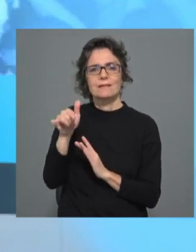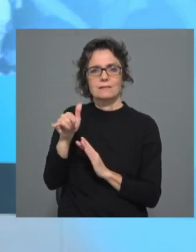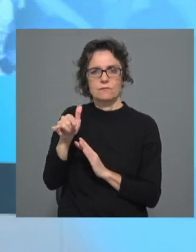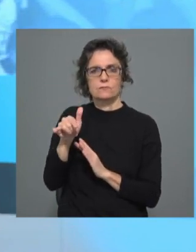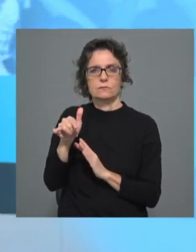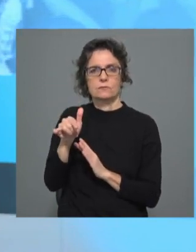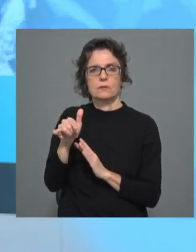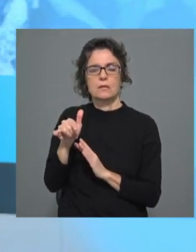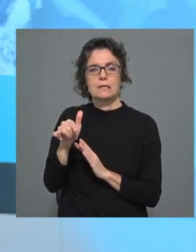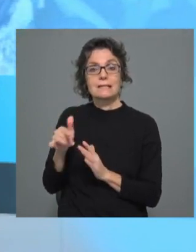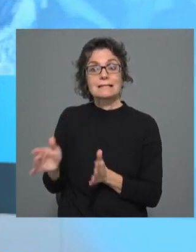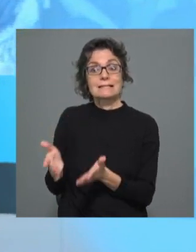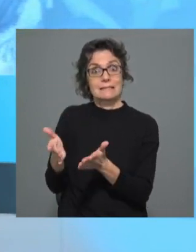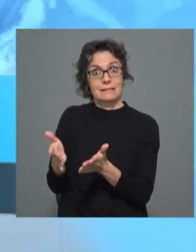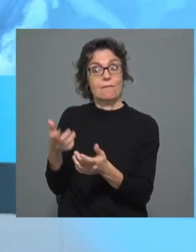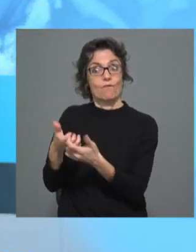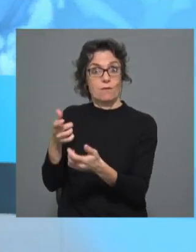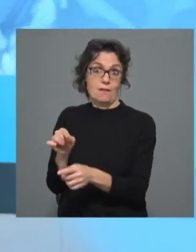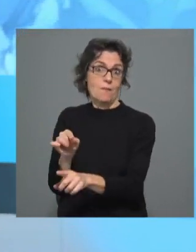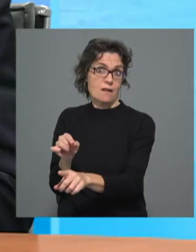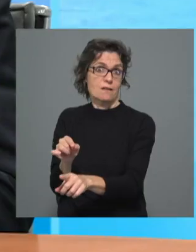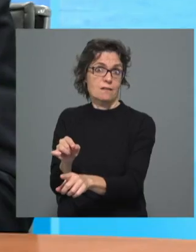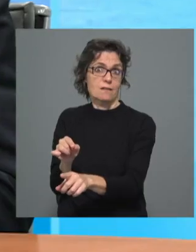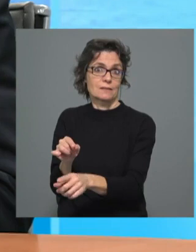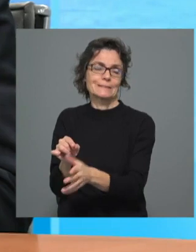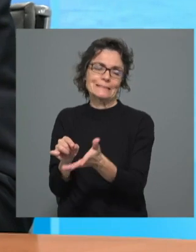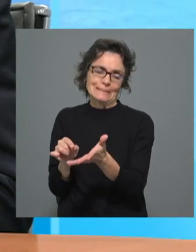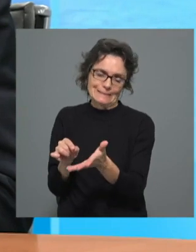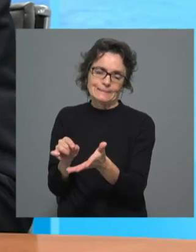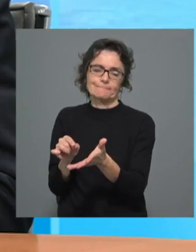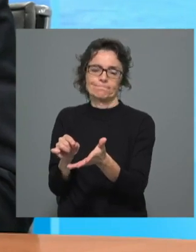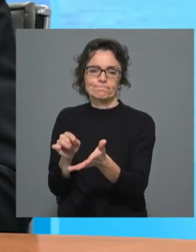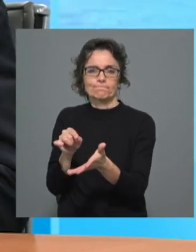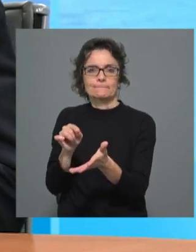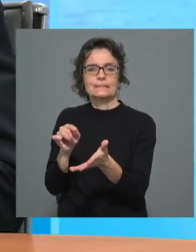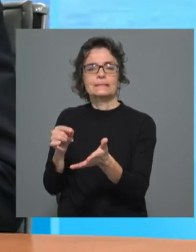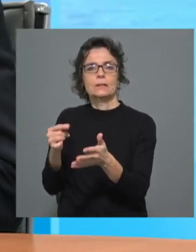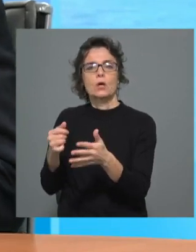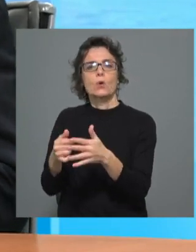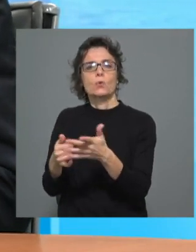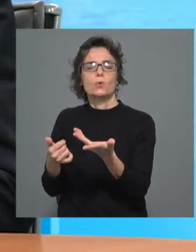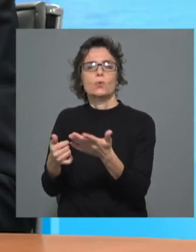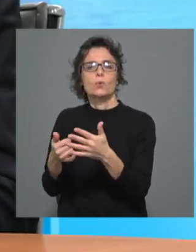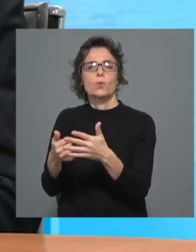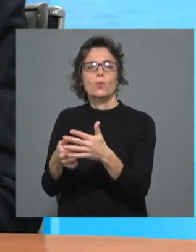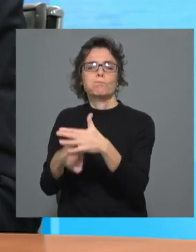que incentiva o conflito. Pois, houve essa palavra do Patriarca de Moscovo,